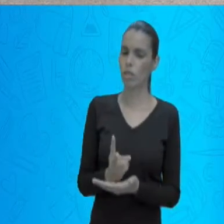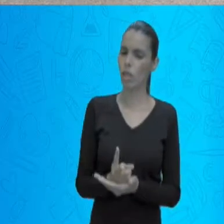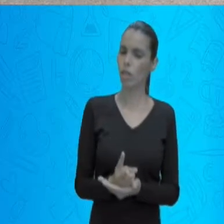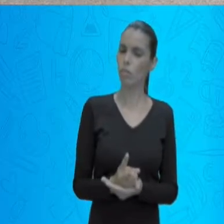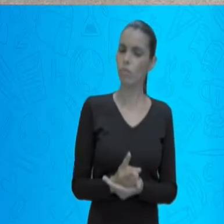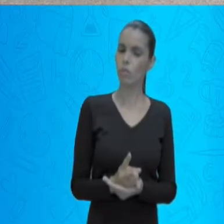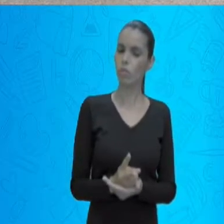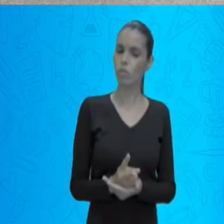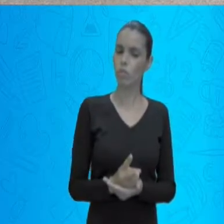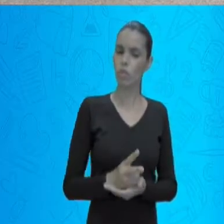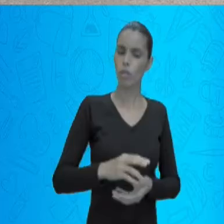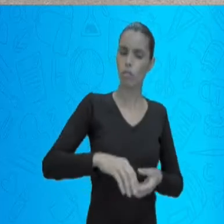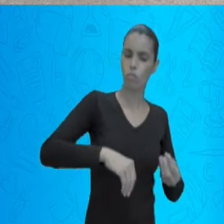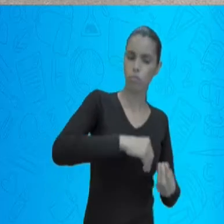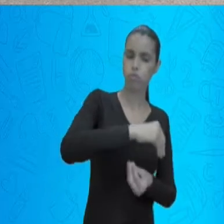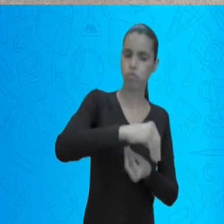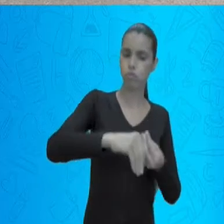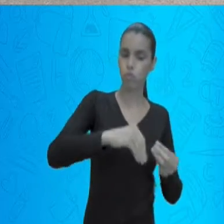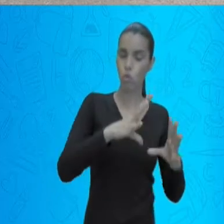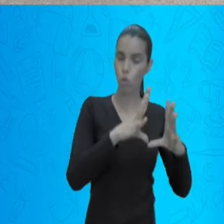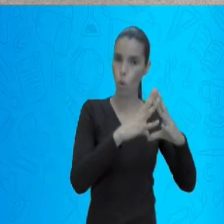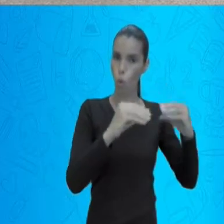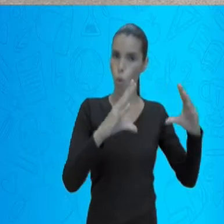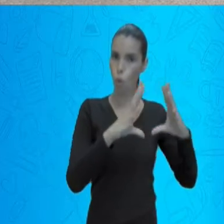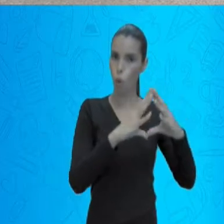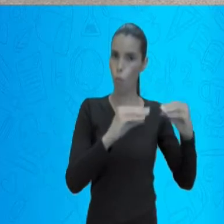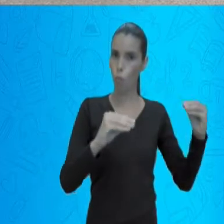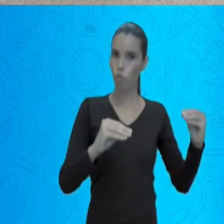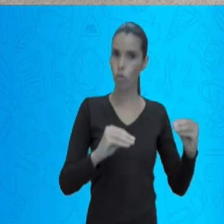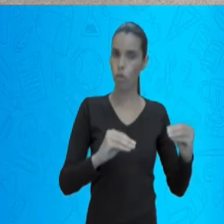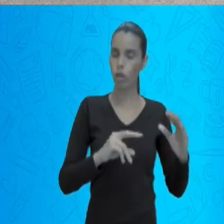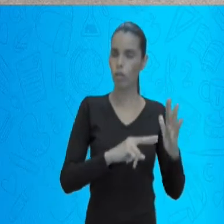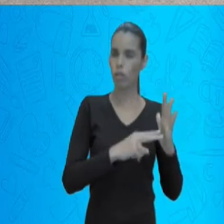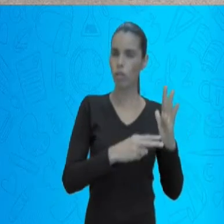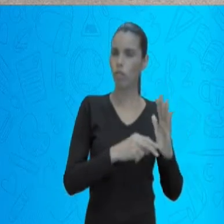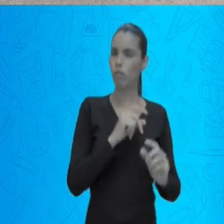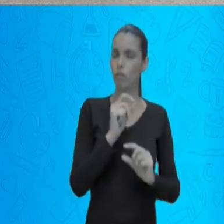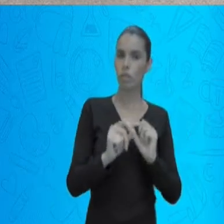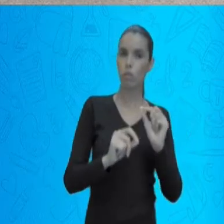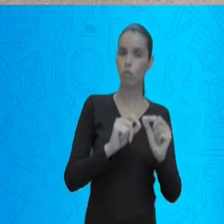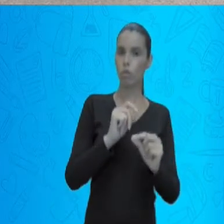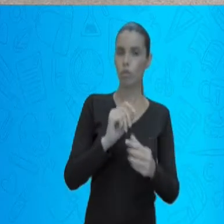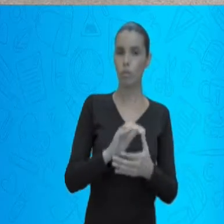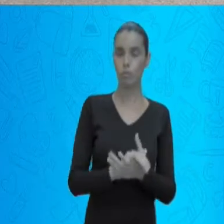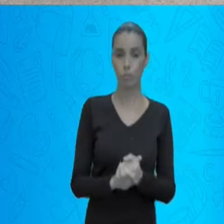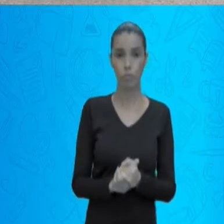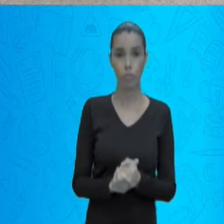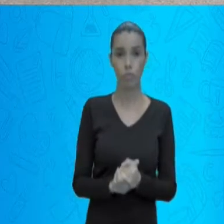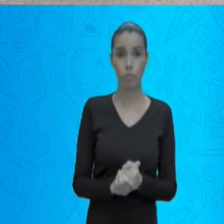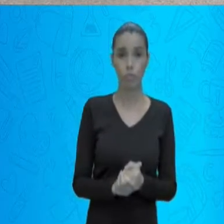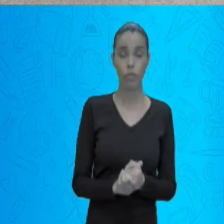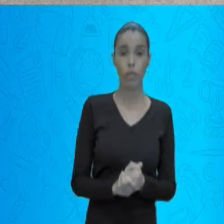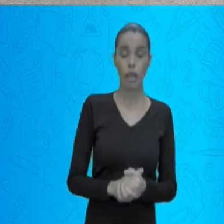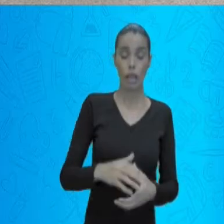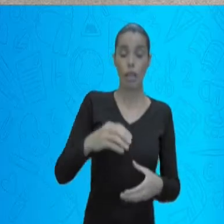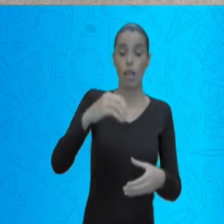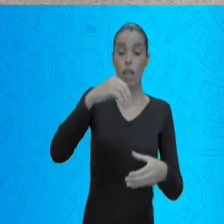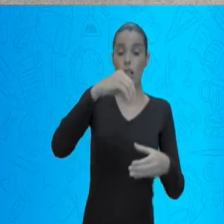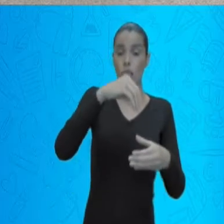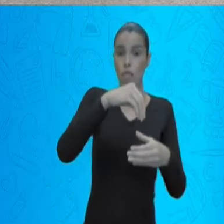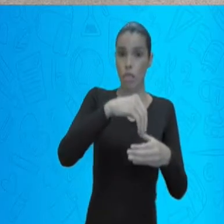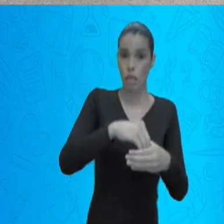homogênea, significa que ao longo do recipiente no qual